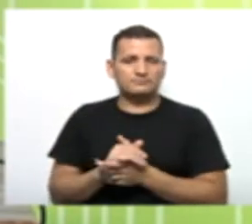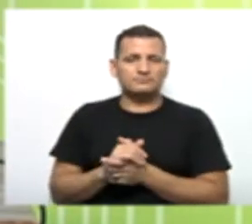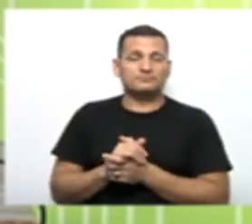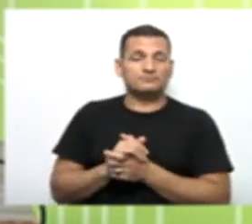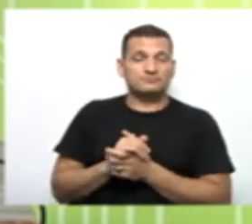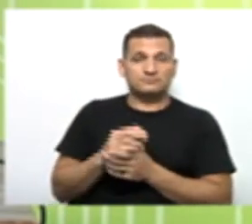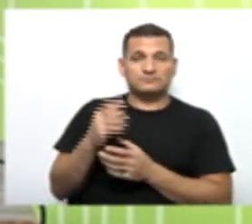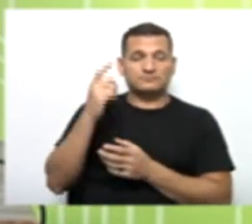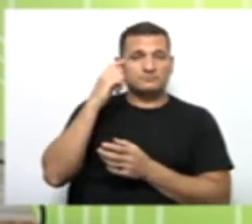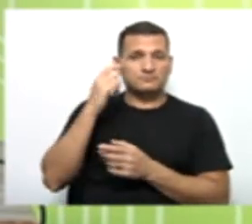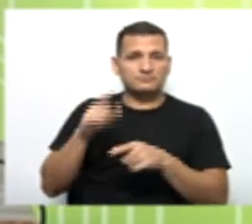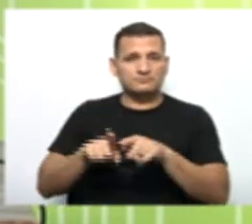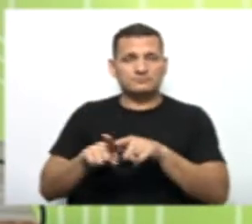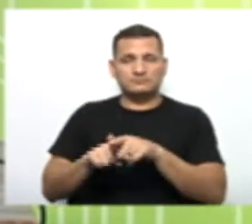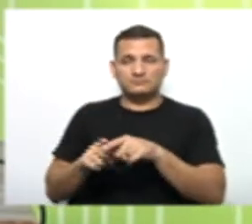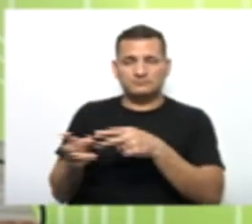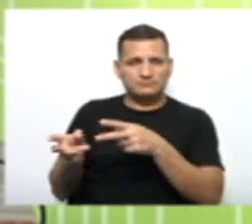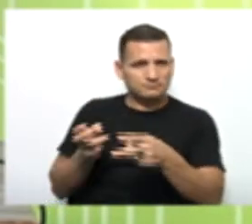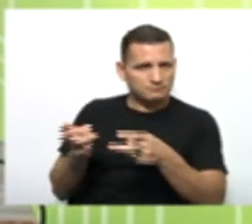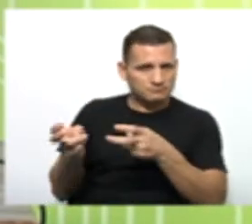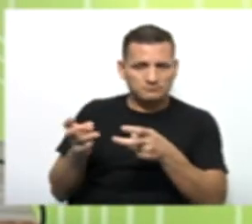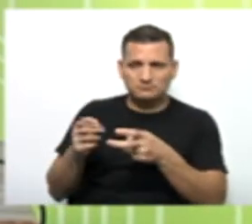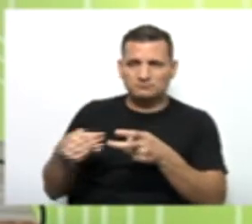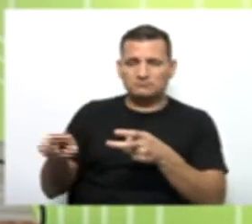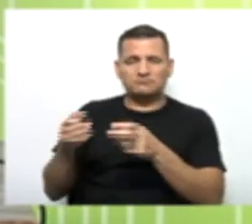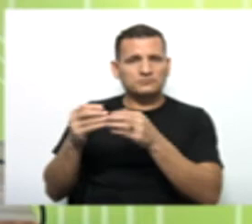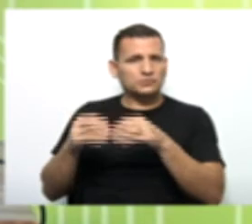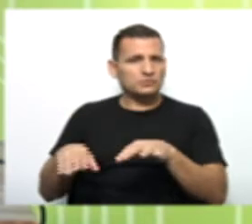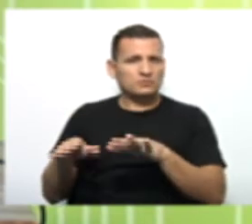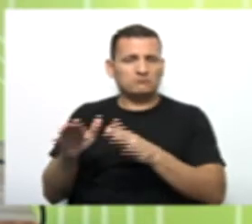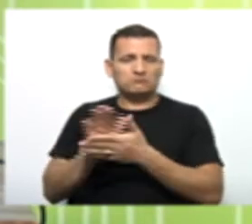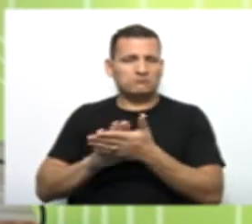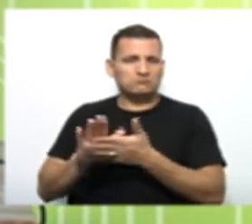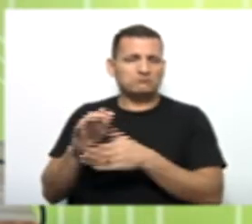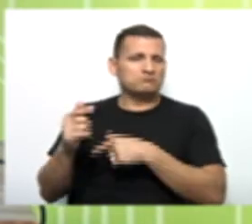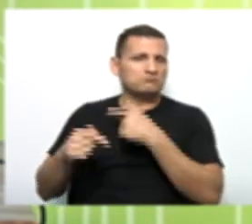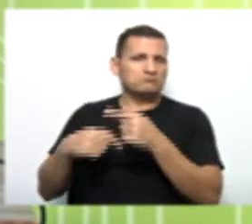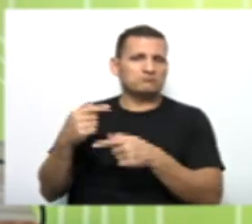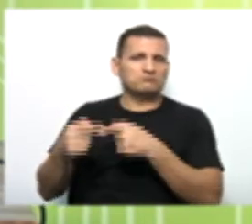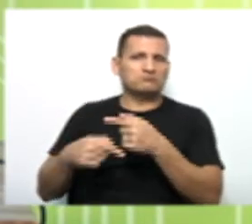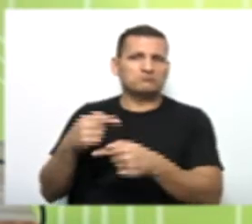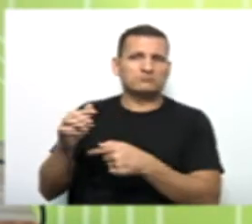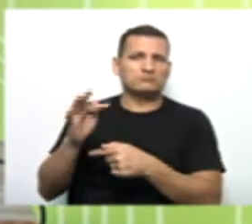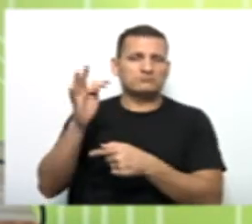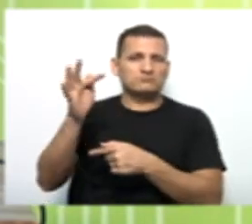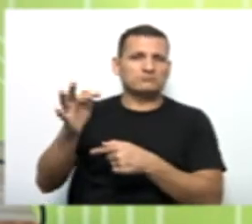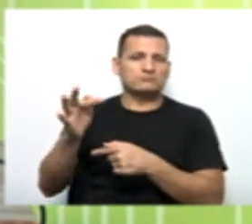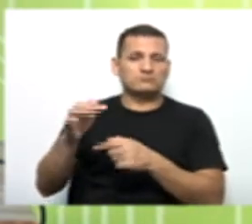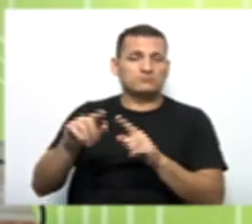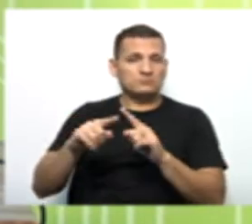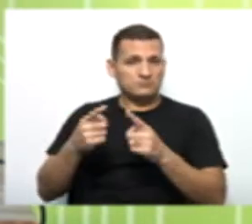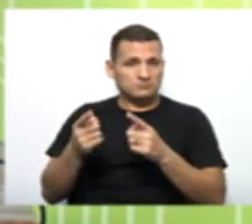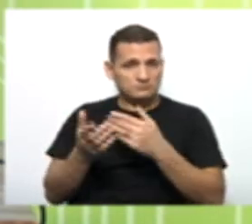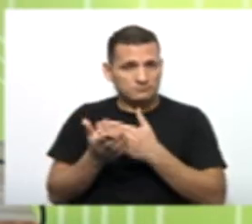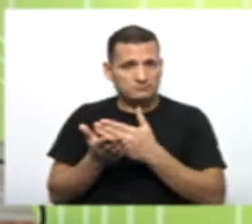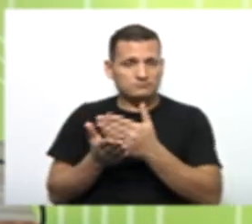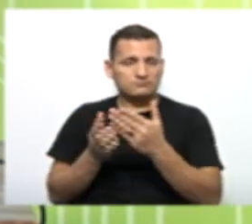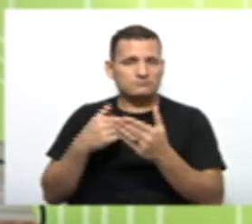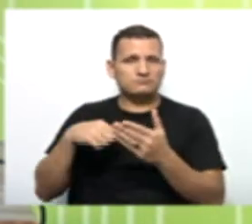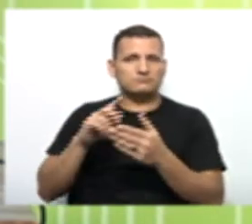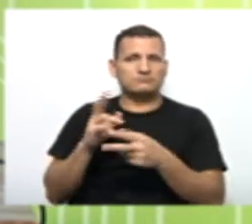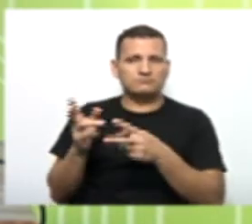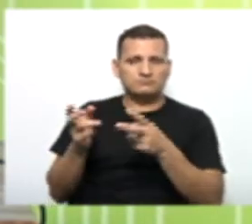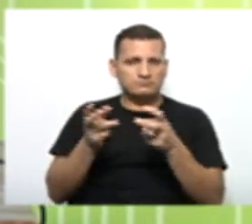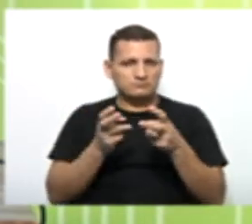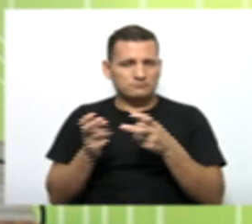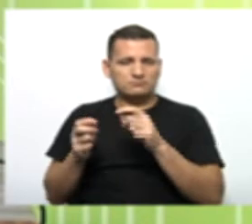exploração deles não iria afetar as gerações futuras. Mas nós começamos a perceber aqui que